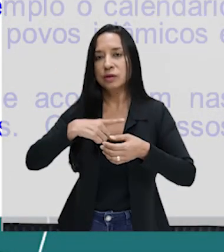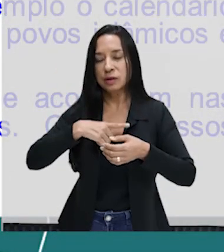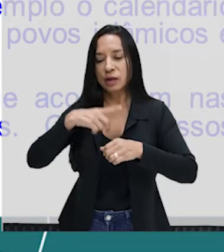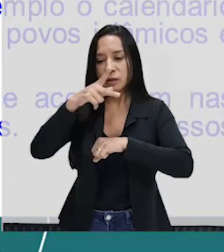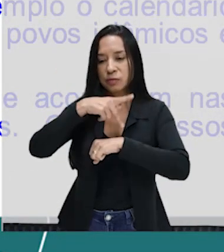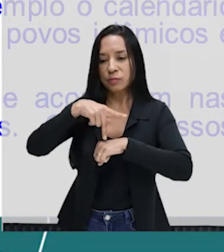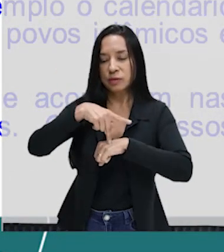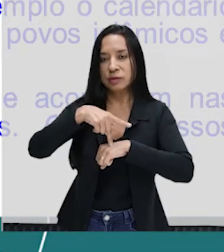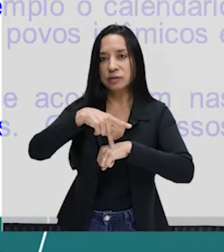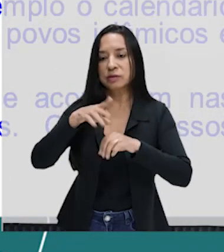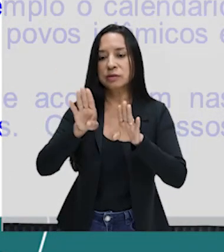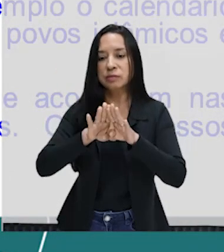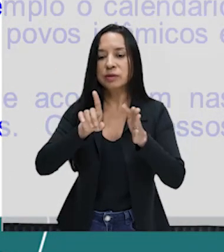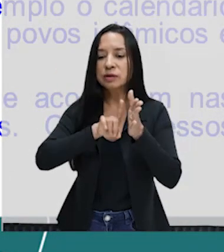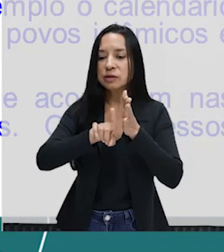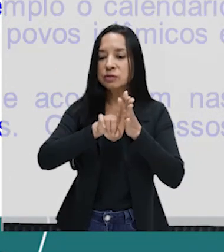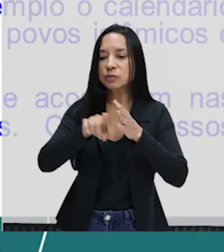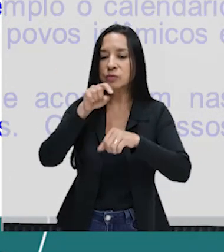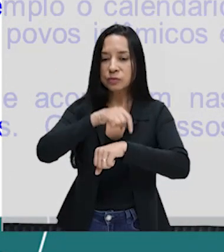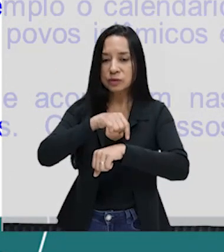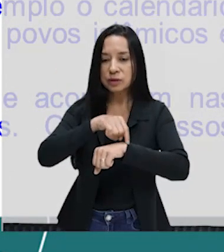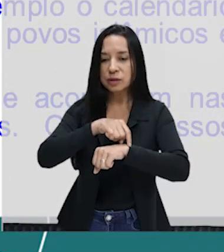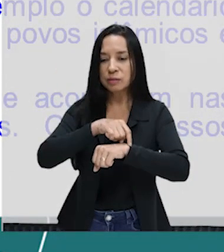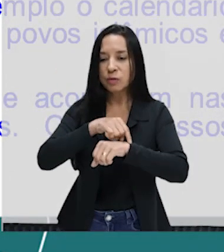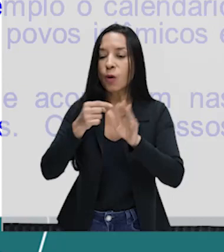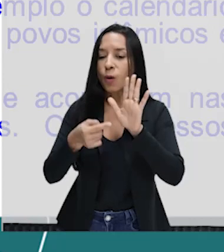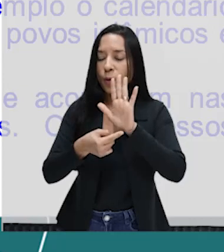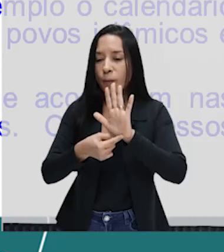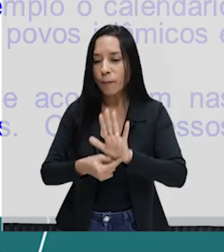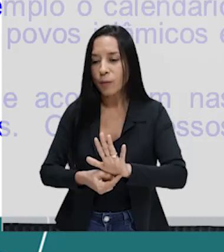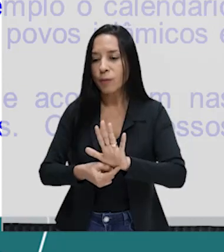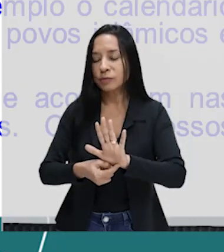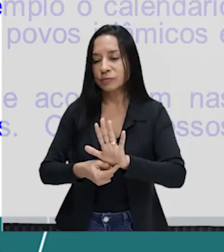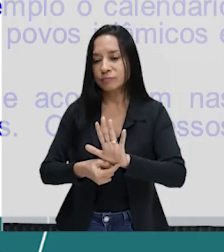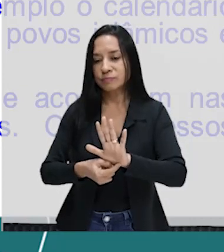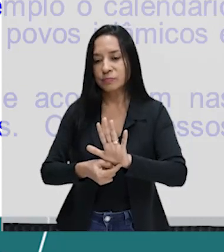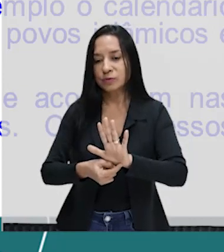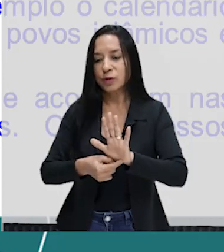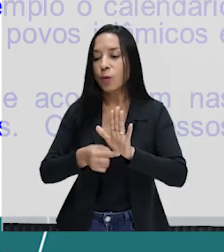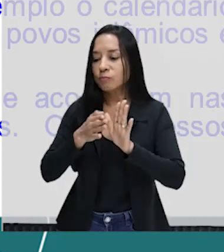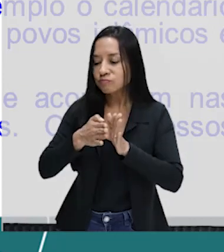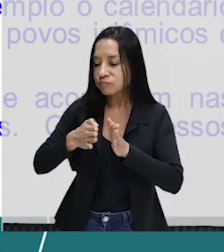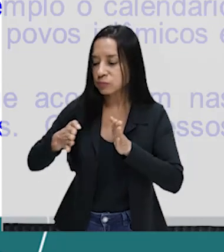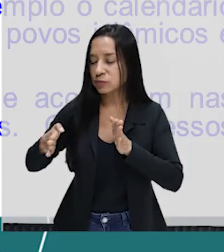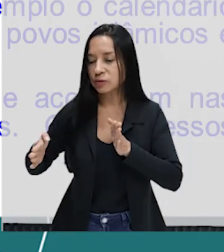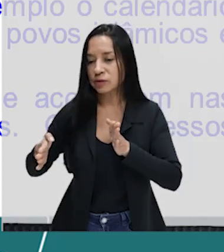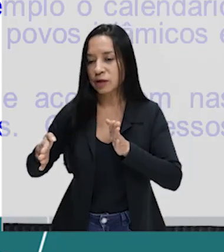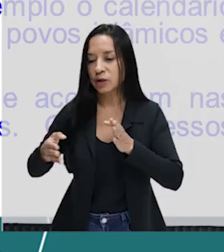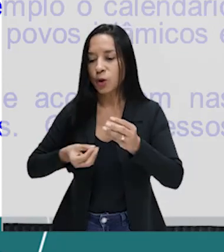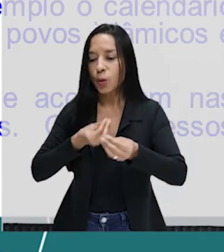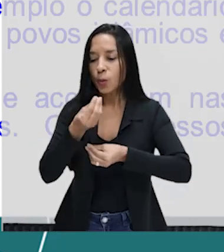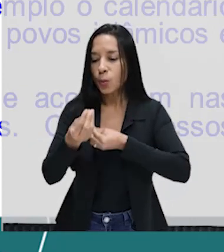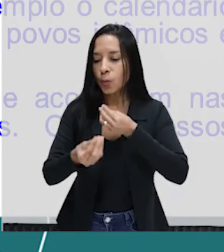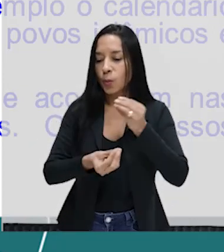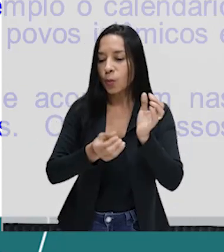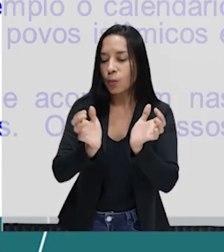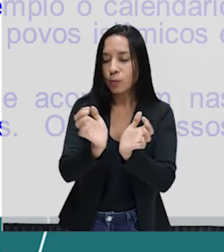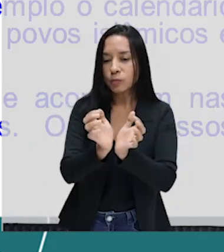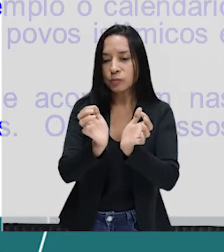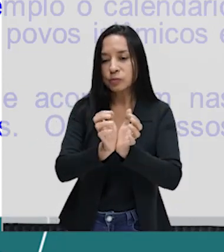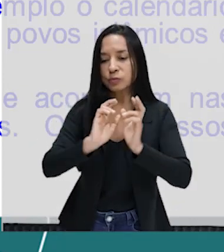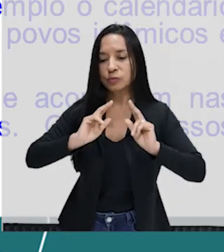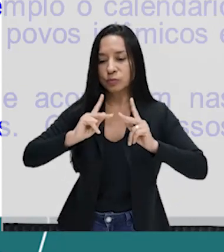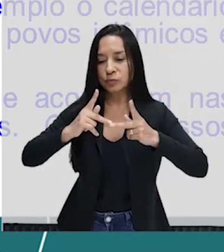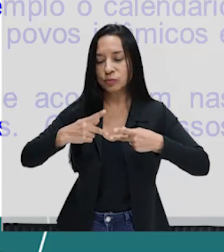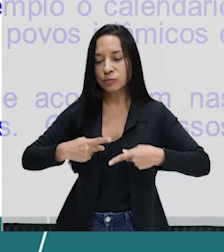também remonta à temporalidade e à contagem do tempo. A forma como os grupos humanos, por exemplo, se